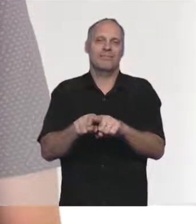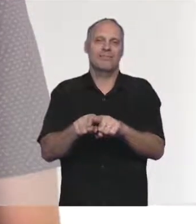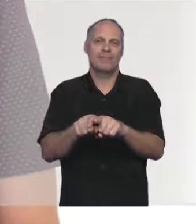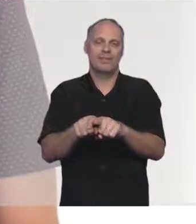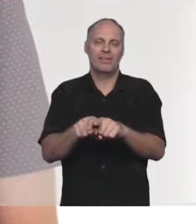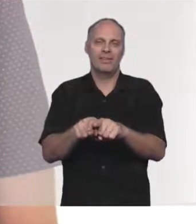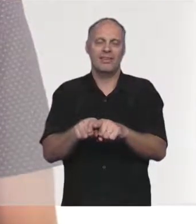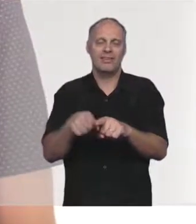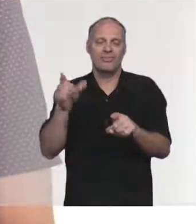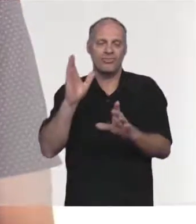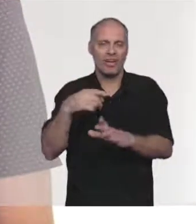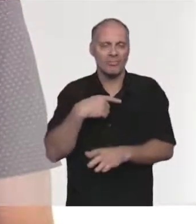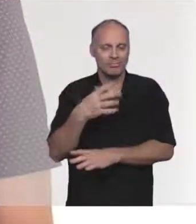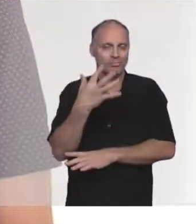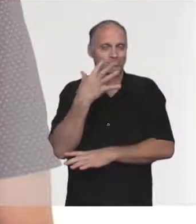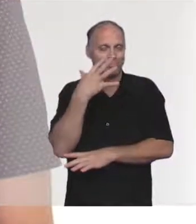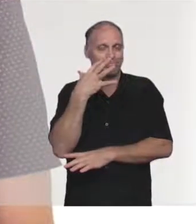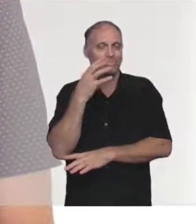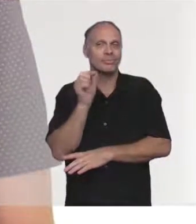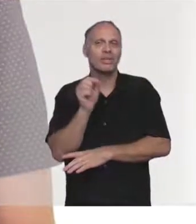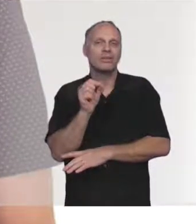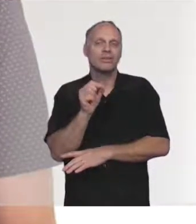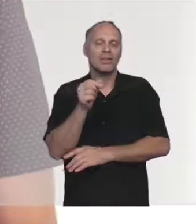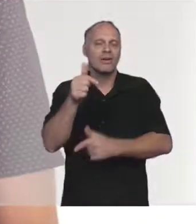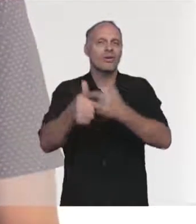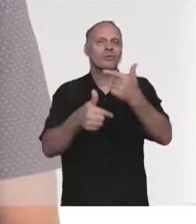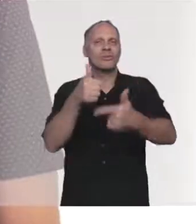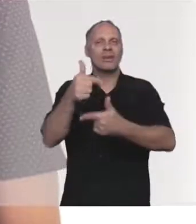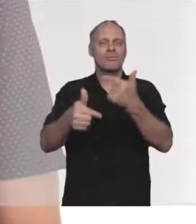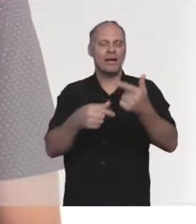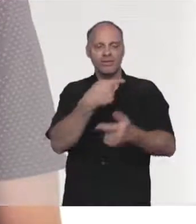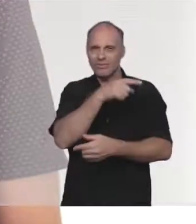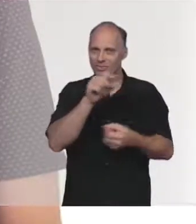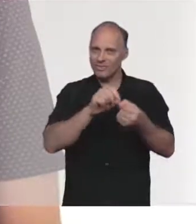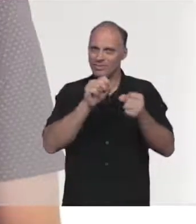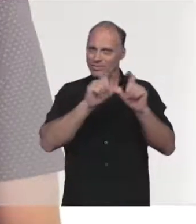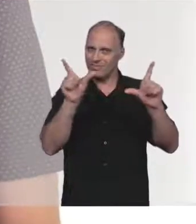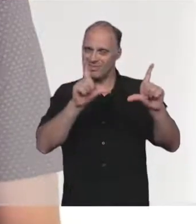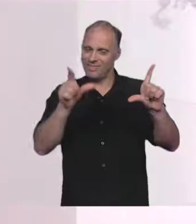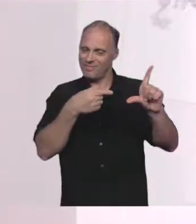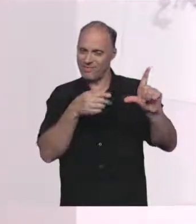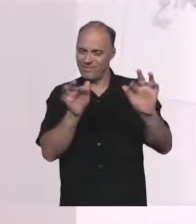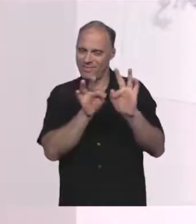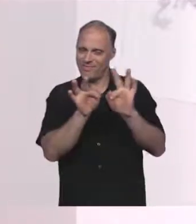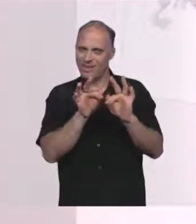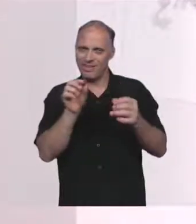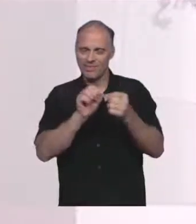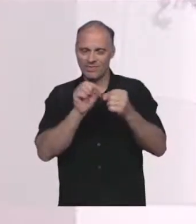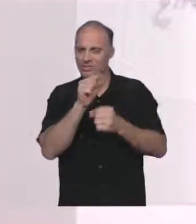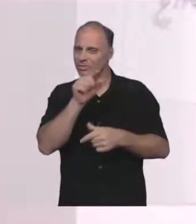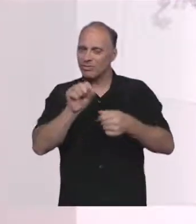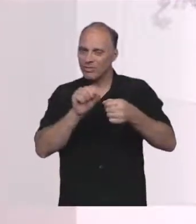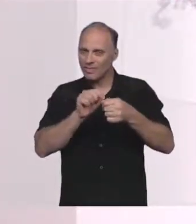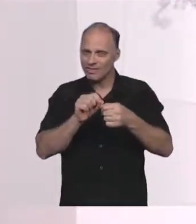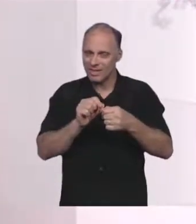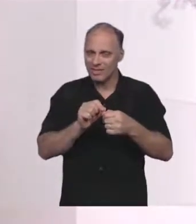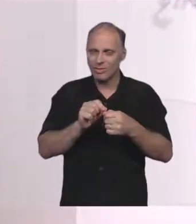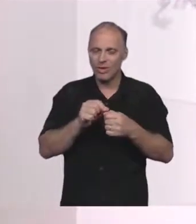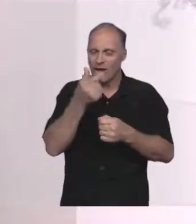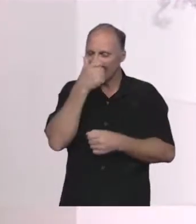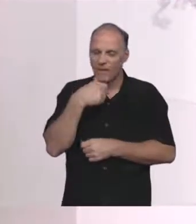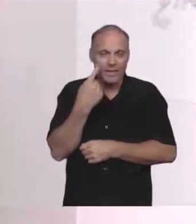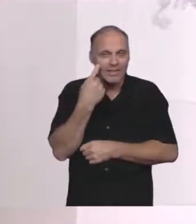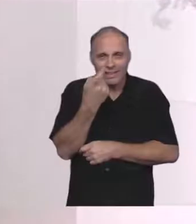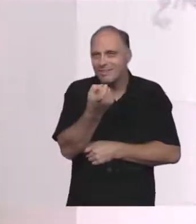inclusive, me chamou a atenção o trabalho que vocês estão fazendo. O trabalho que tu está fazendo, eu